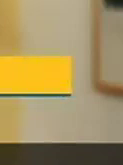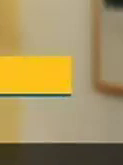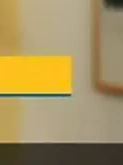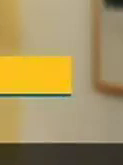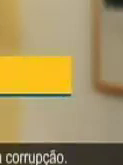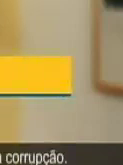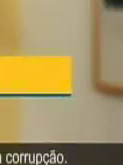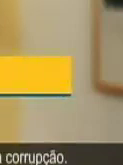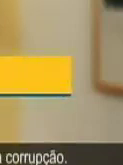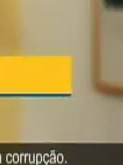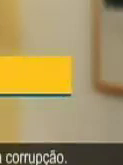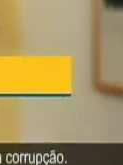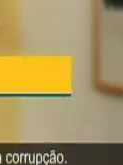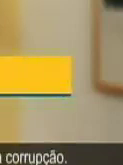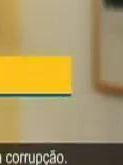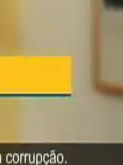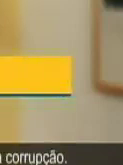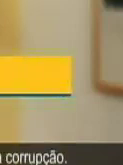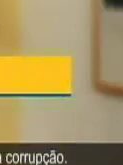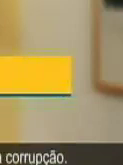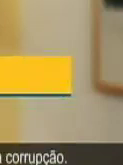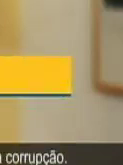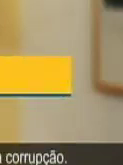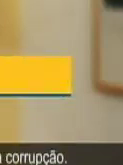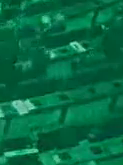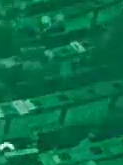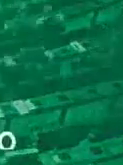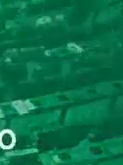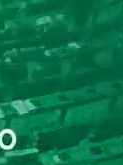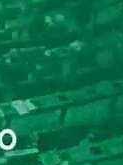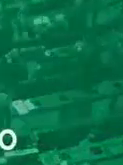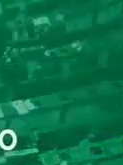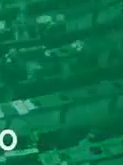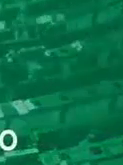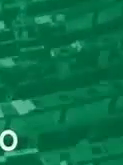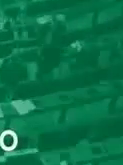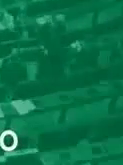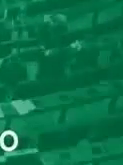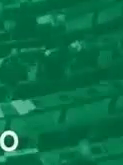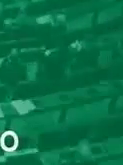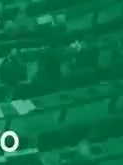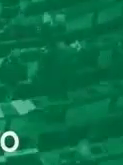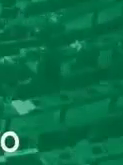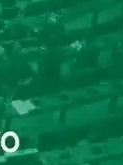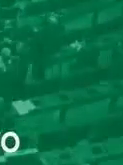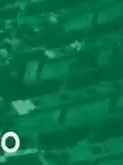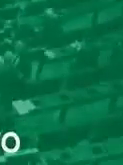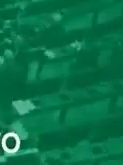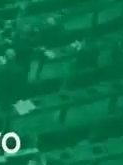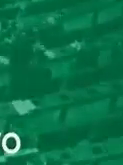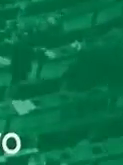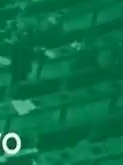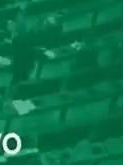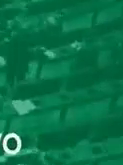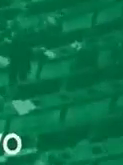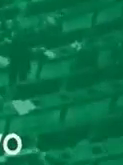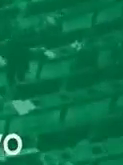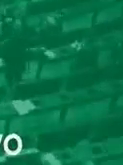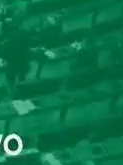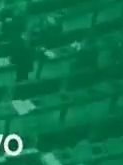do corrente ano de 17, houve um crescimento de cerca de 1 bilhão de litros na importação